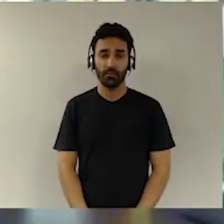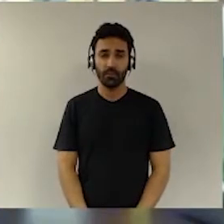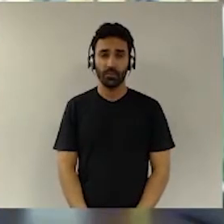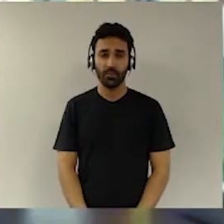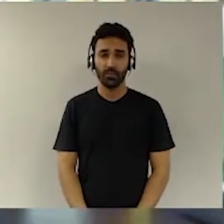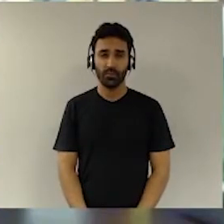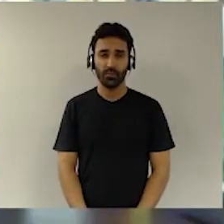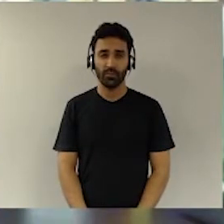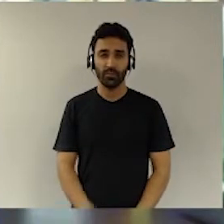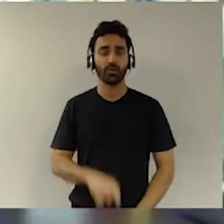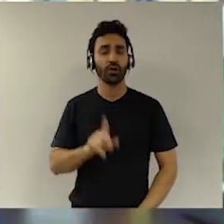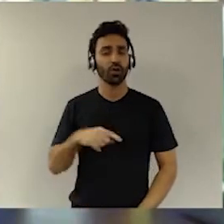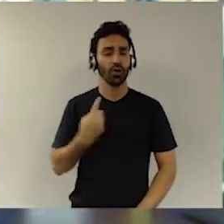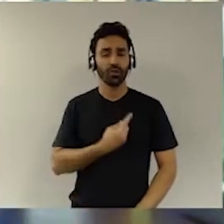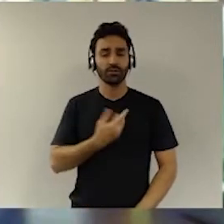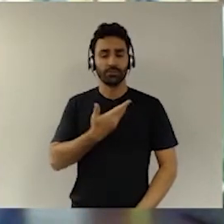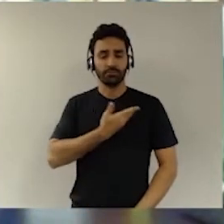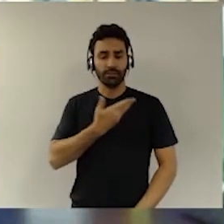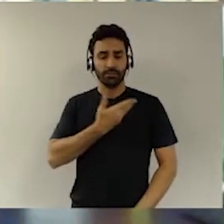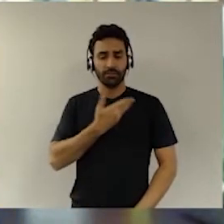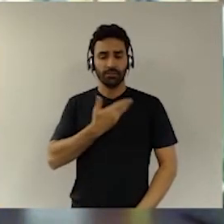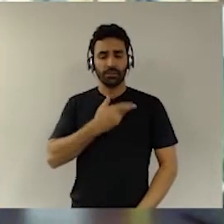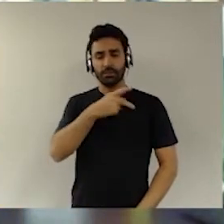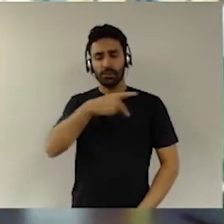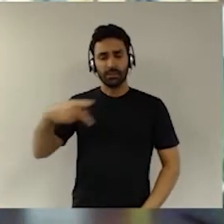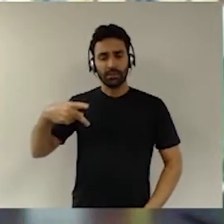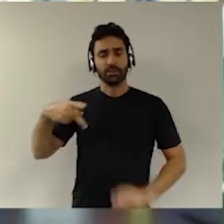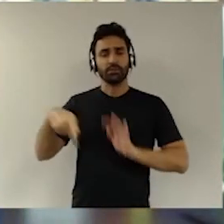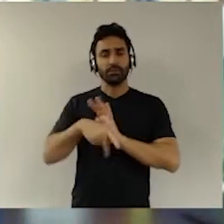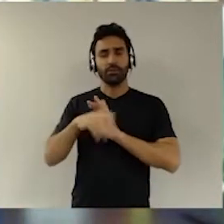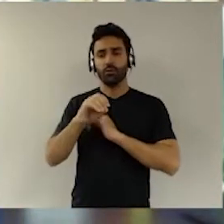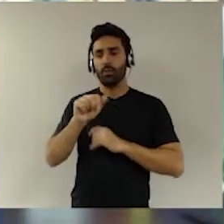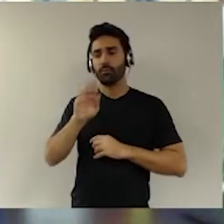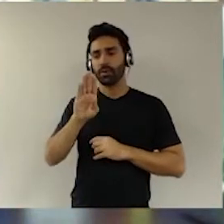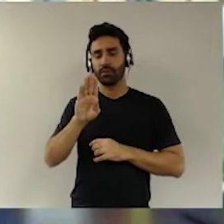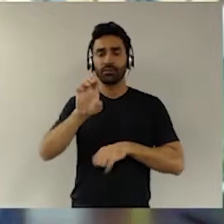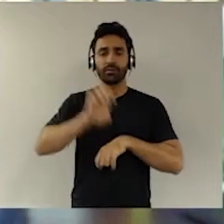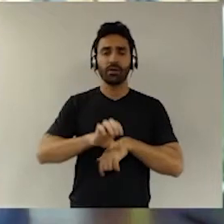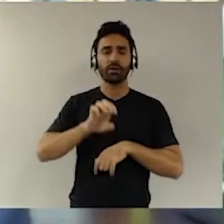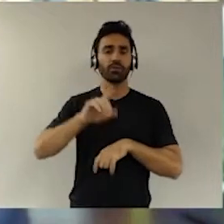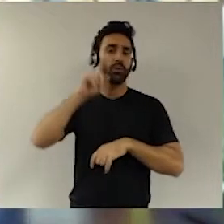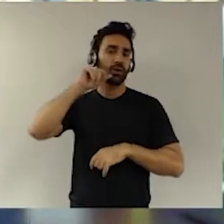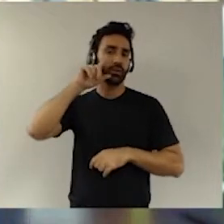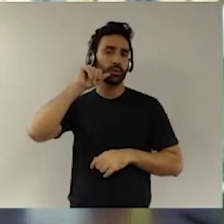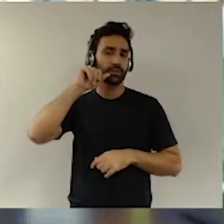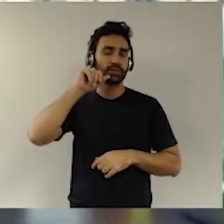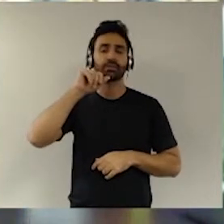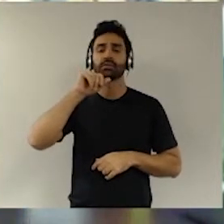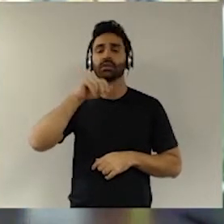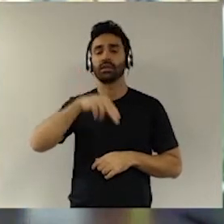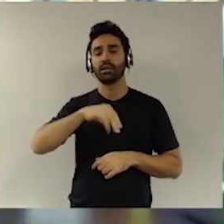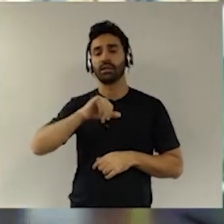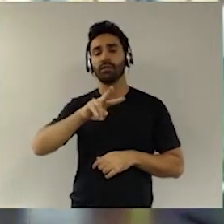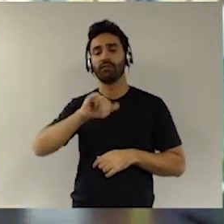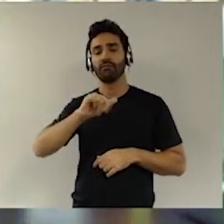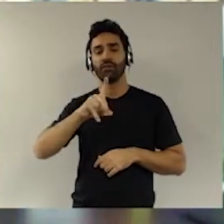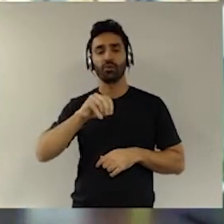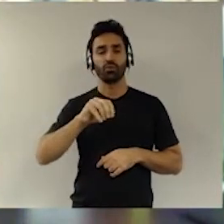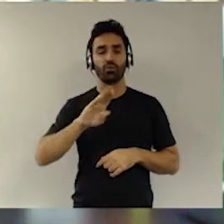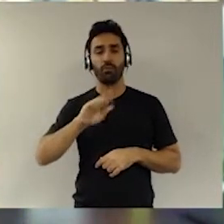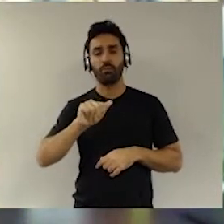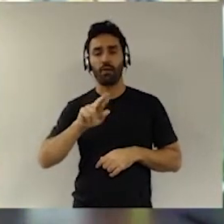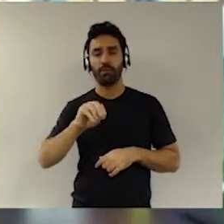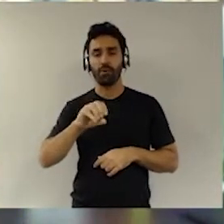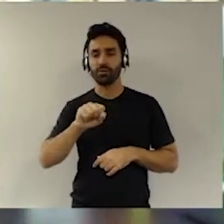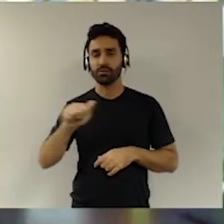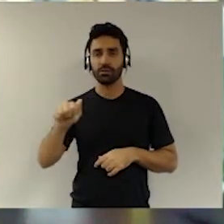grande amigo e presidente da OAB de Alagoas, Nivaldo Barbosa. Para mim